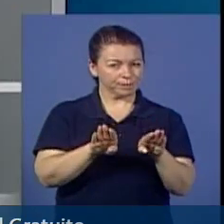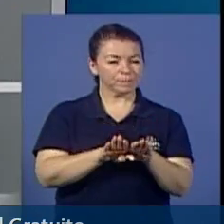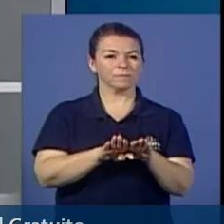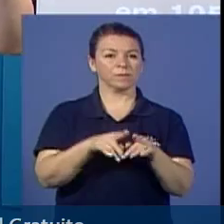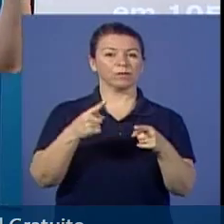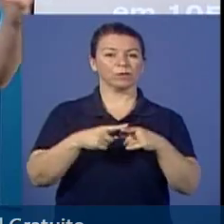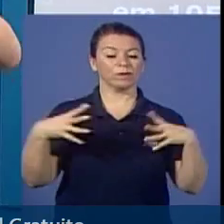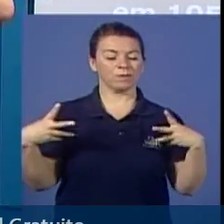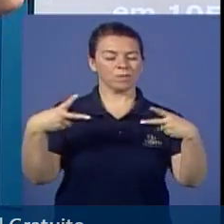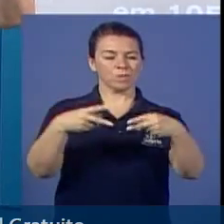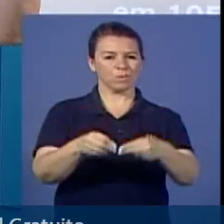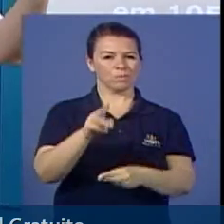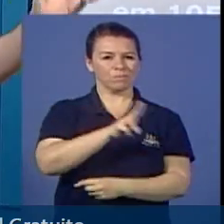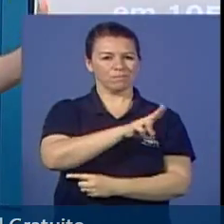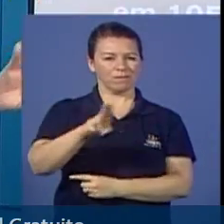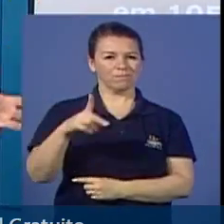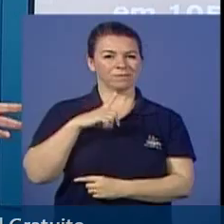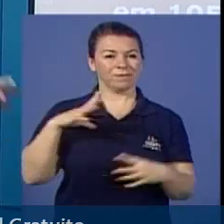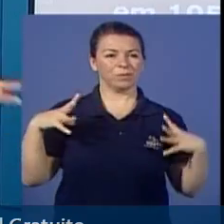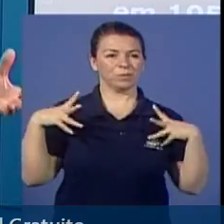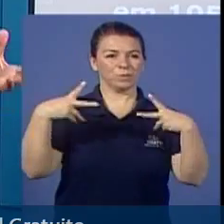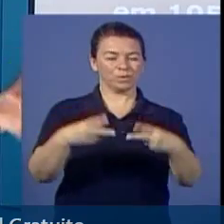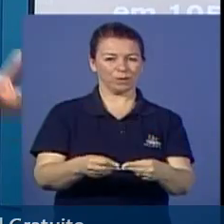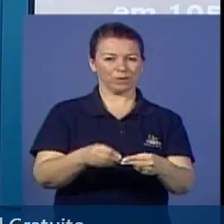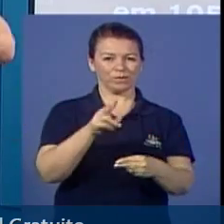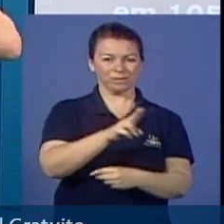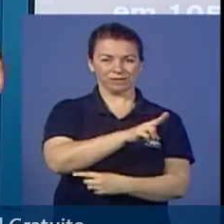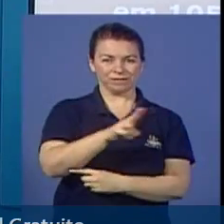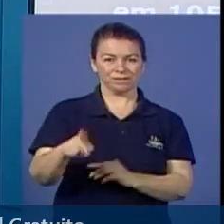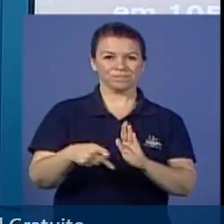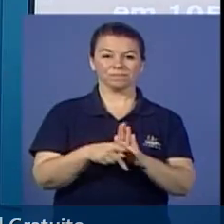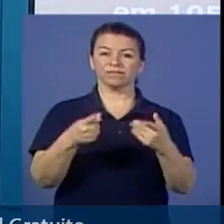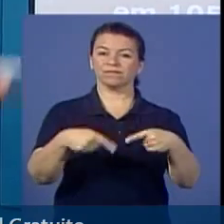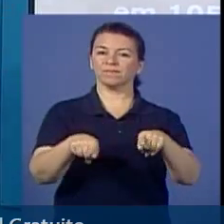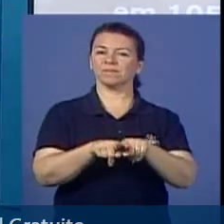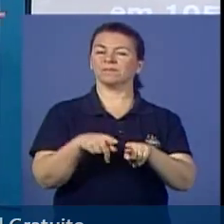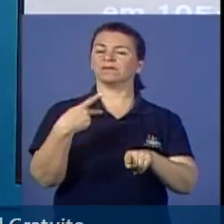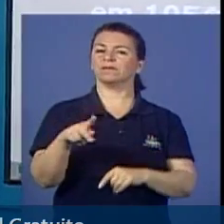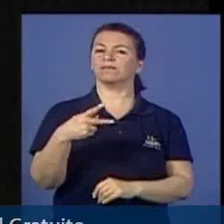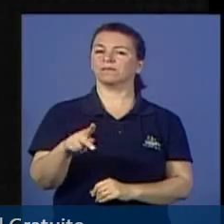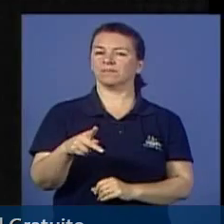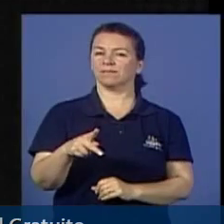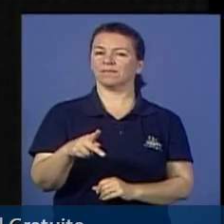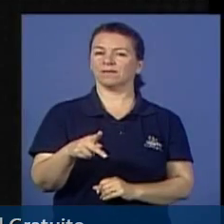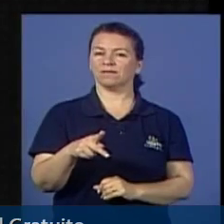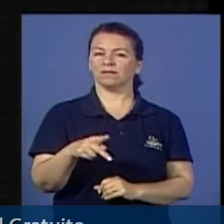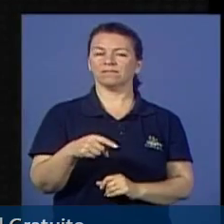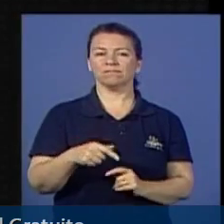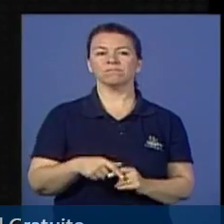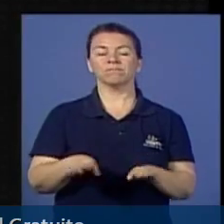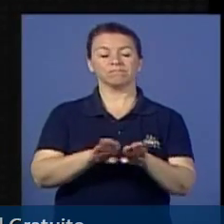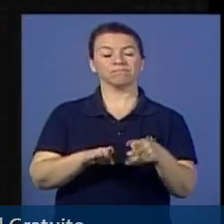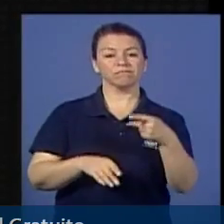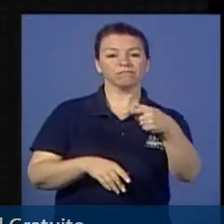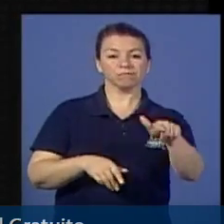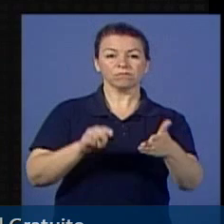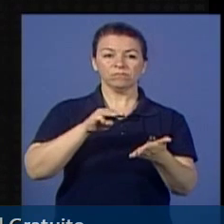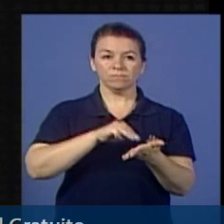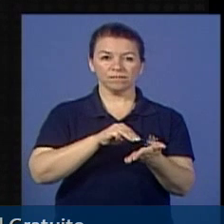quer todo o comando sobre toda a cristandade. Que esse comando volte para a mão dele. E o outro motivo que você tem aqui,